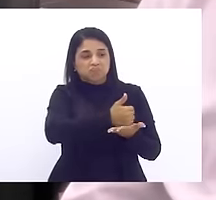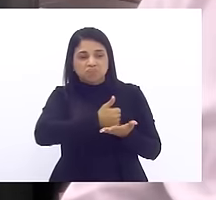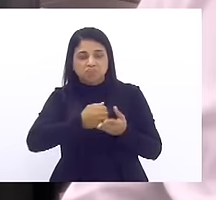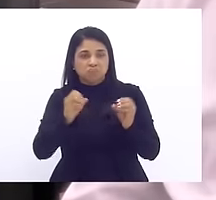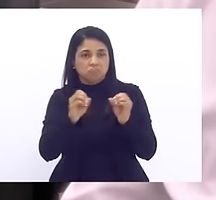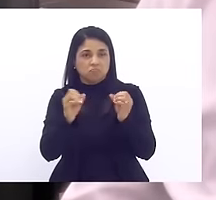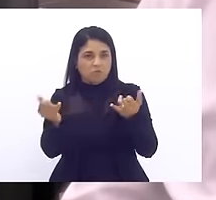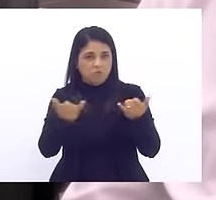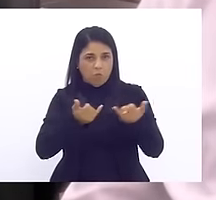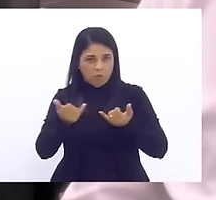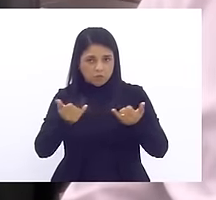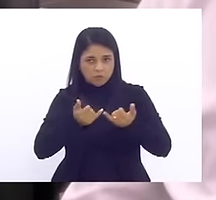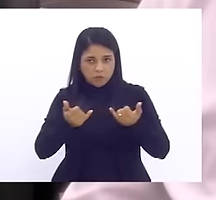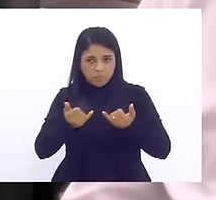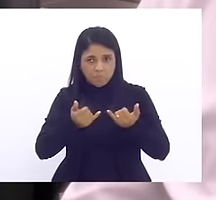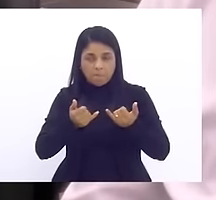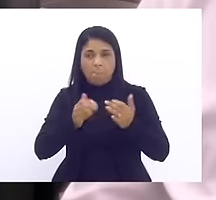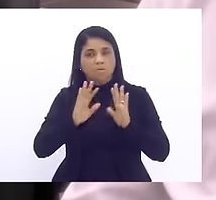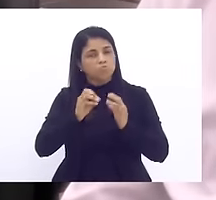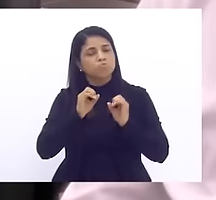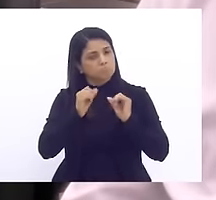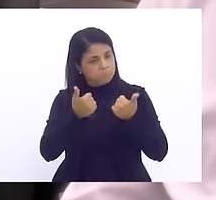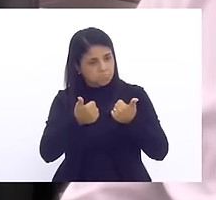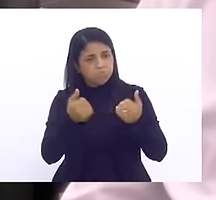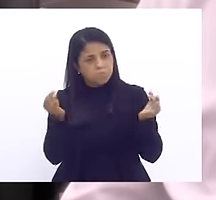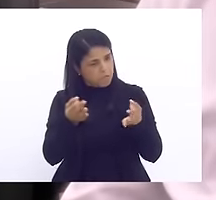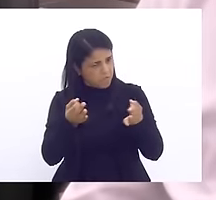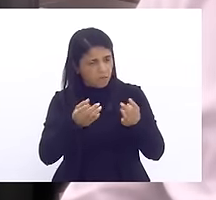já falei sobre o rendimento da casa